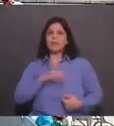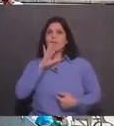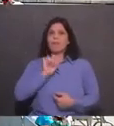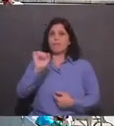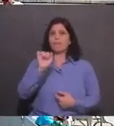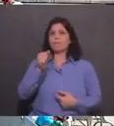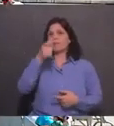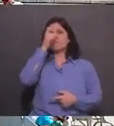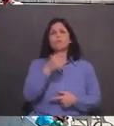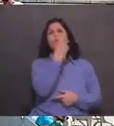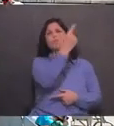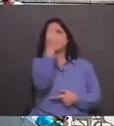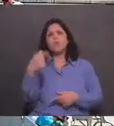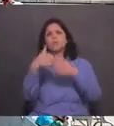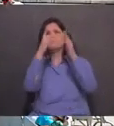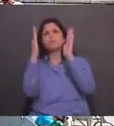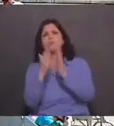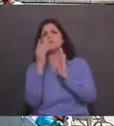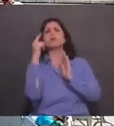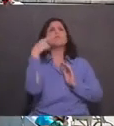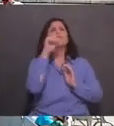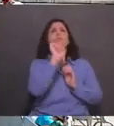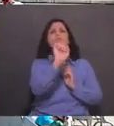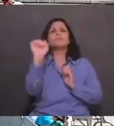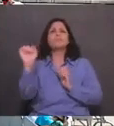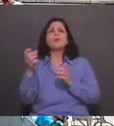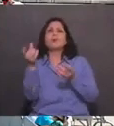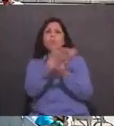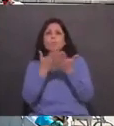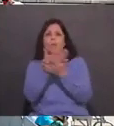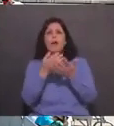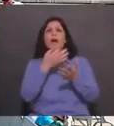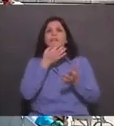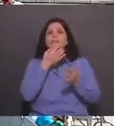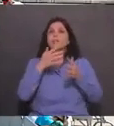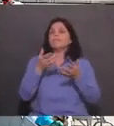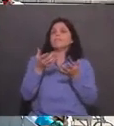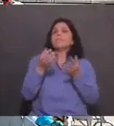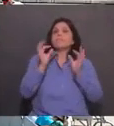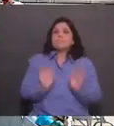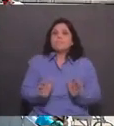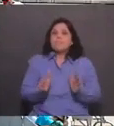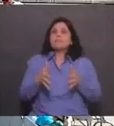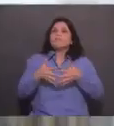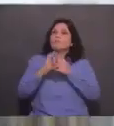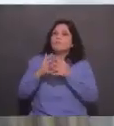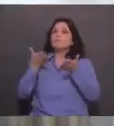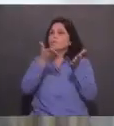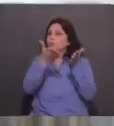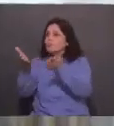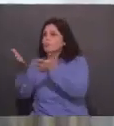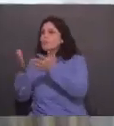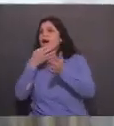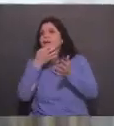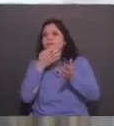institucionais, pessoais e comunitárias, económicas e estruturais, para que a ninguém falte o necessário para continuar